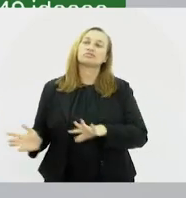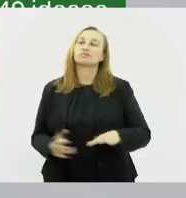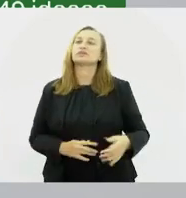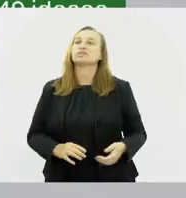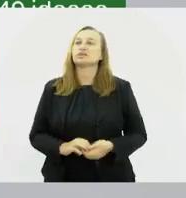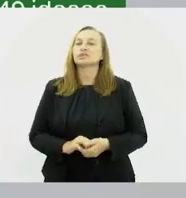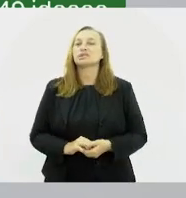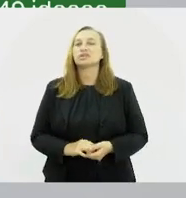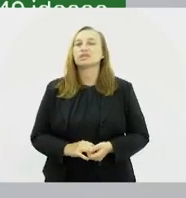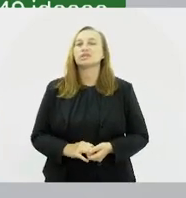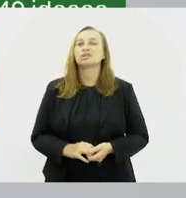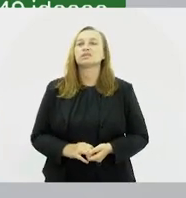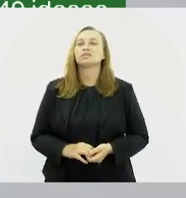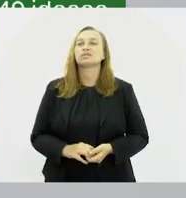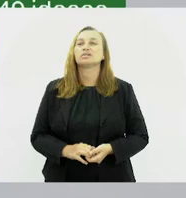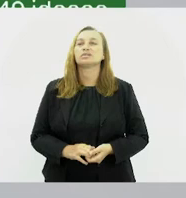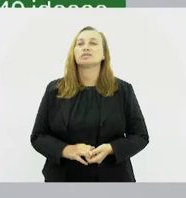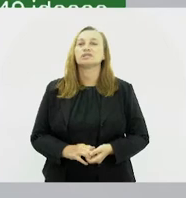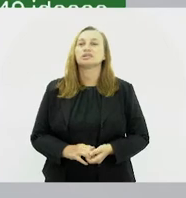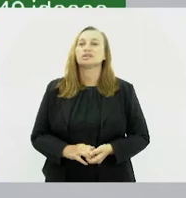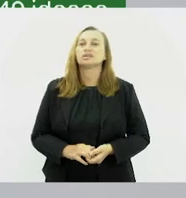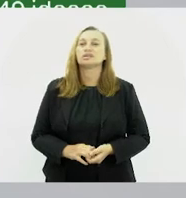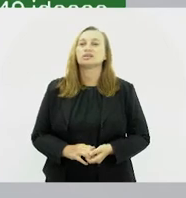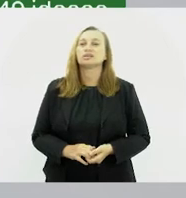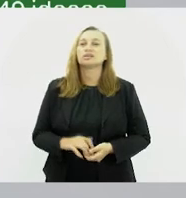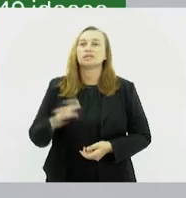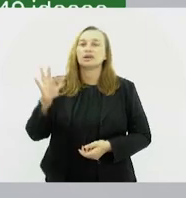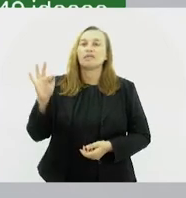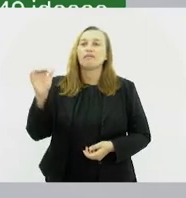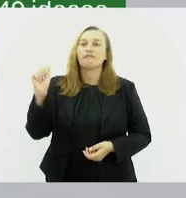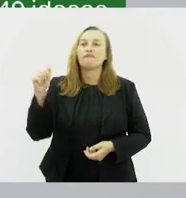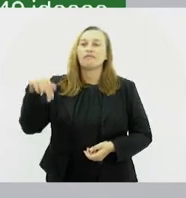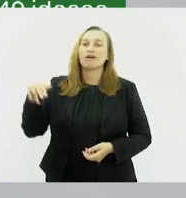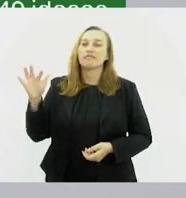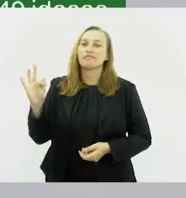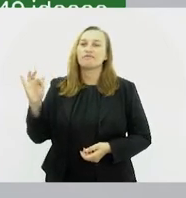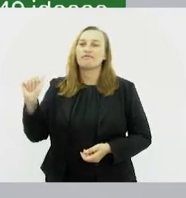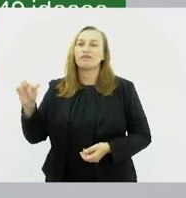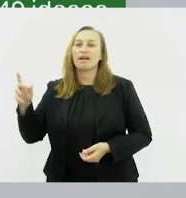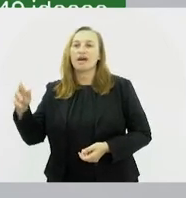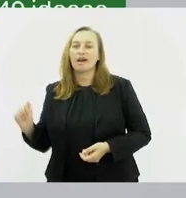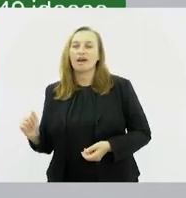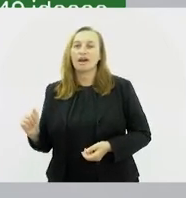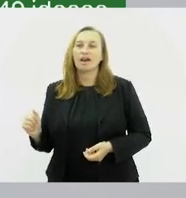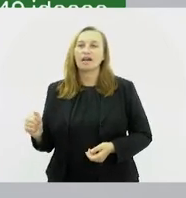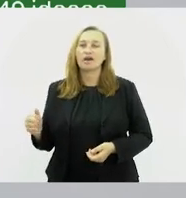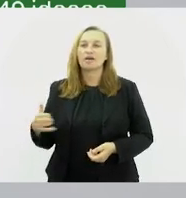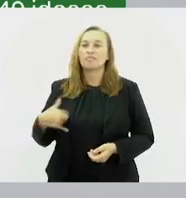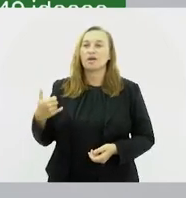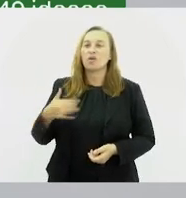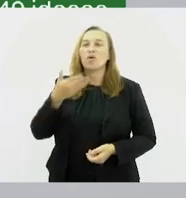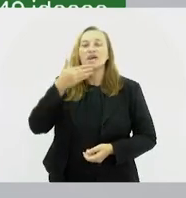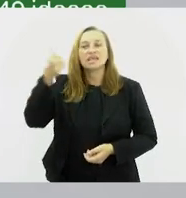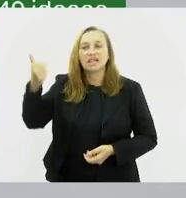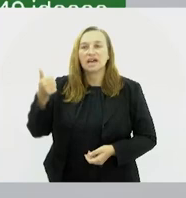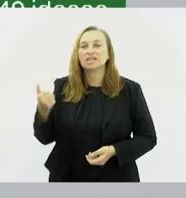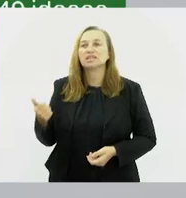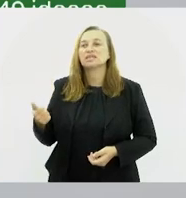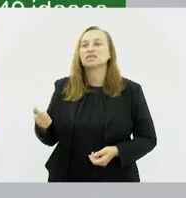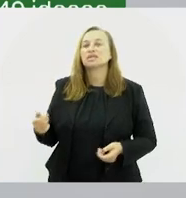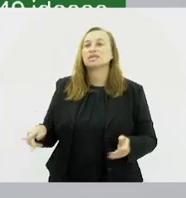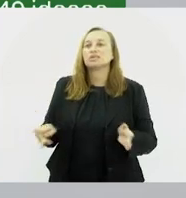Tem lá a fanfarra da melhor idade, que isso faz parte também, né,